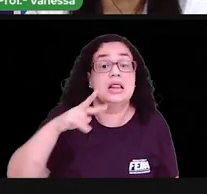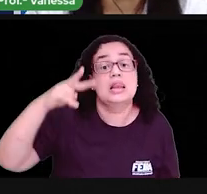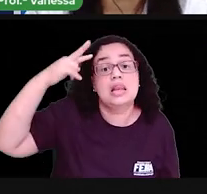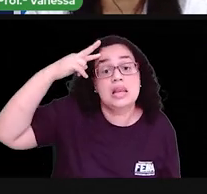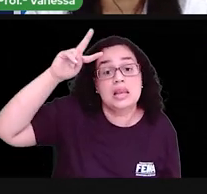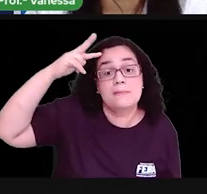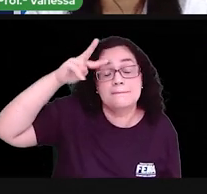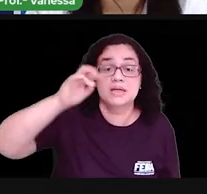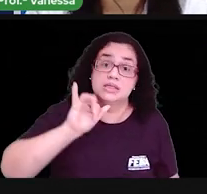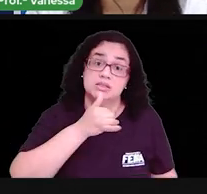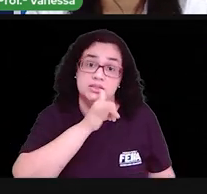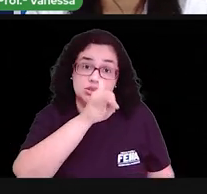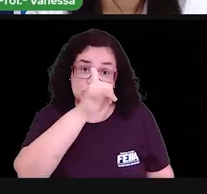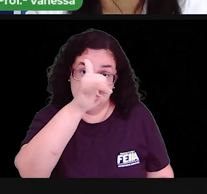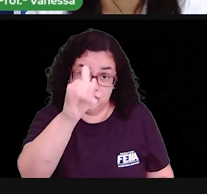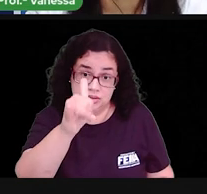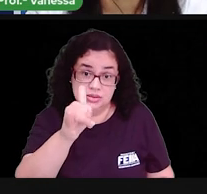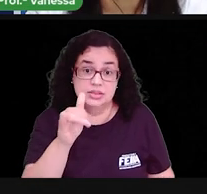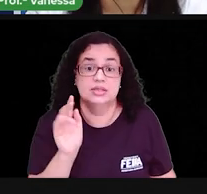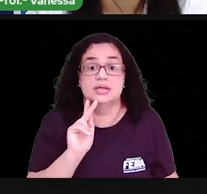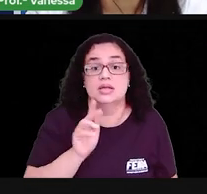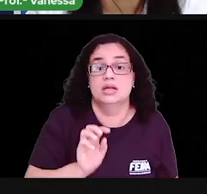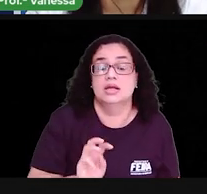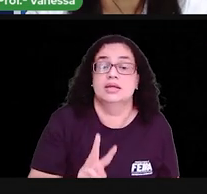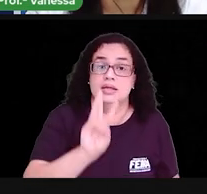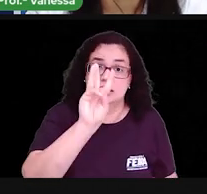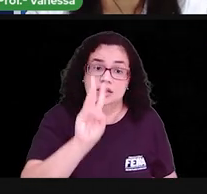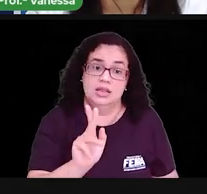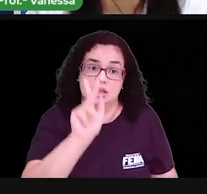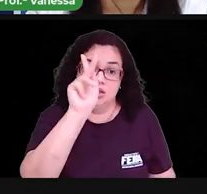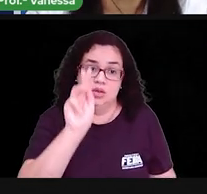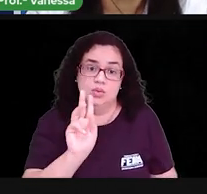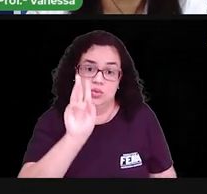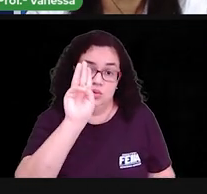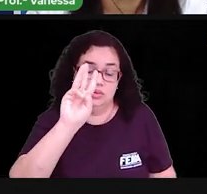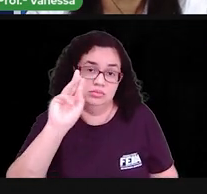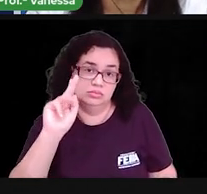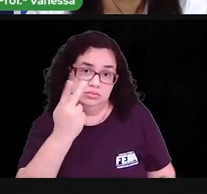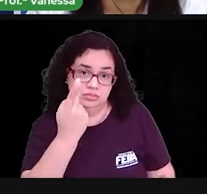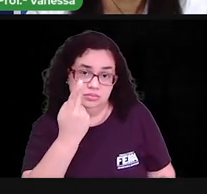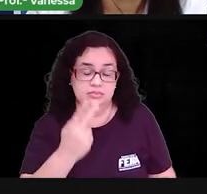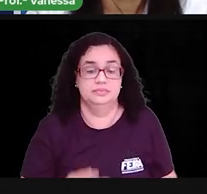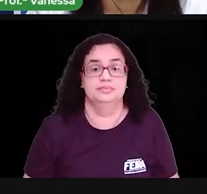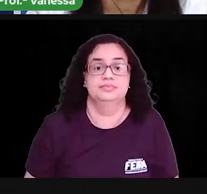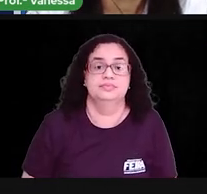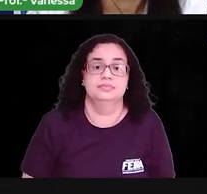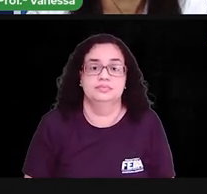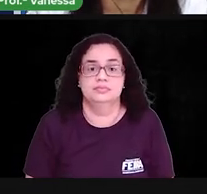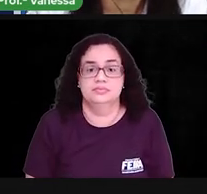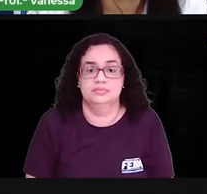lembrar que o consumo de energia ele é medido em quilômetros por hora